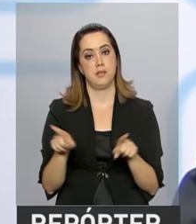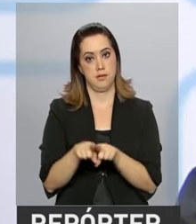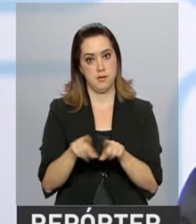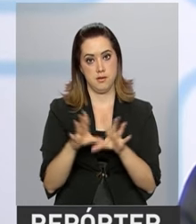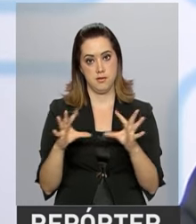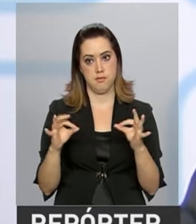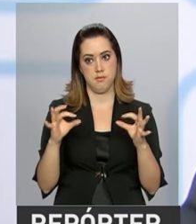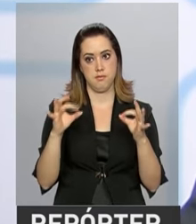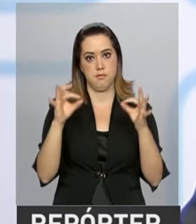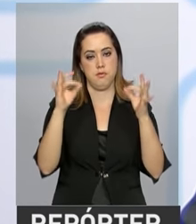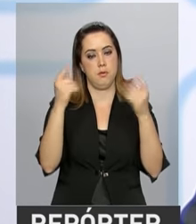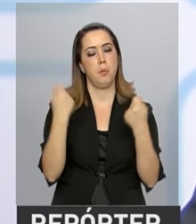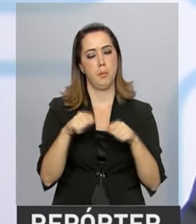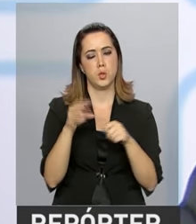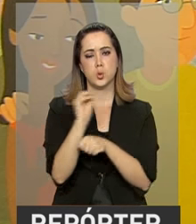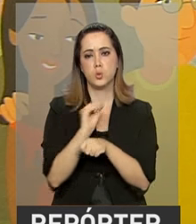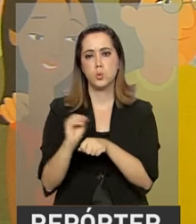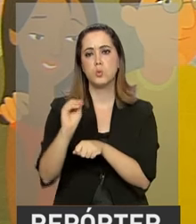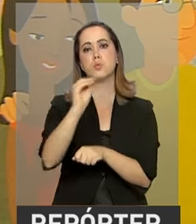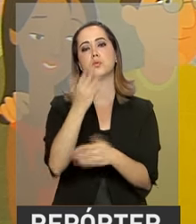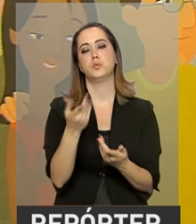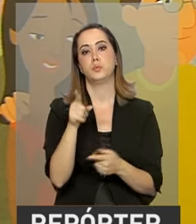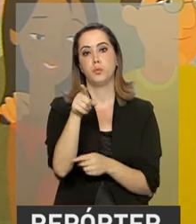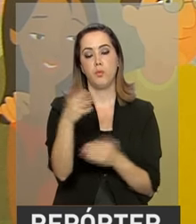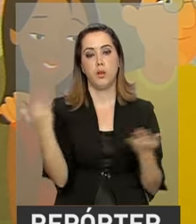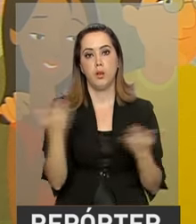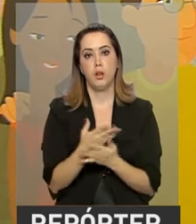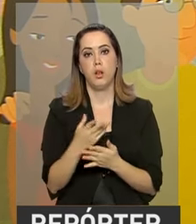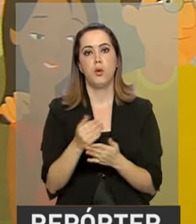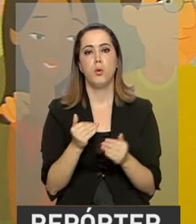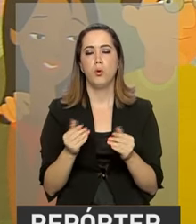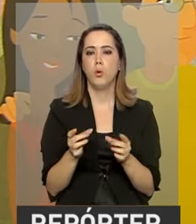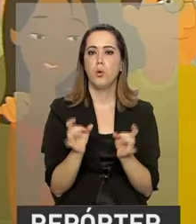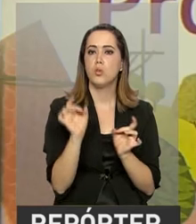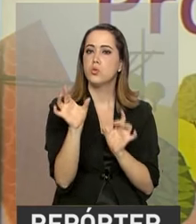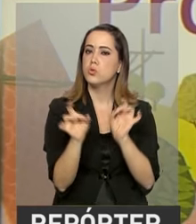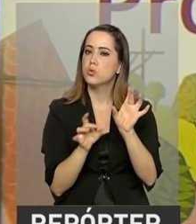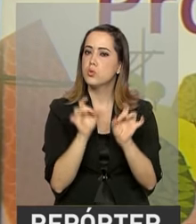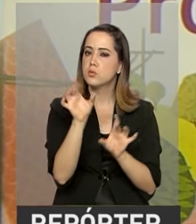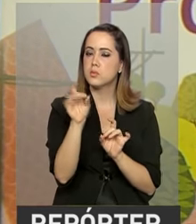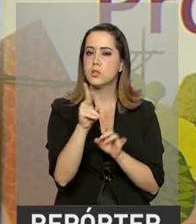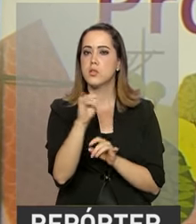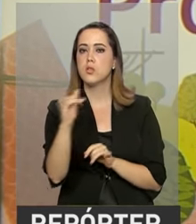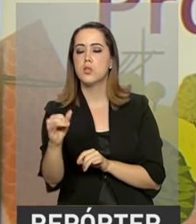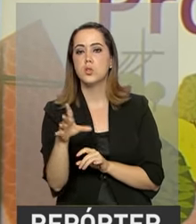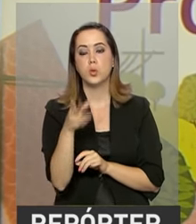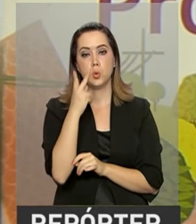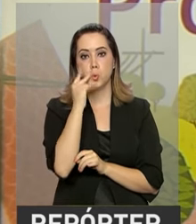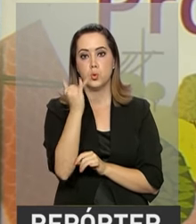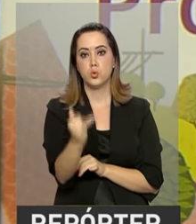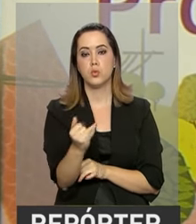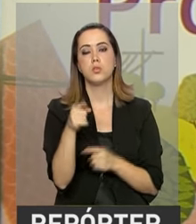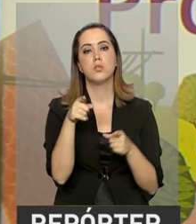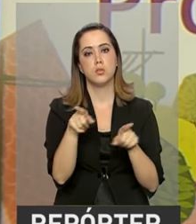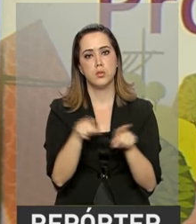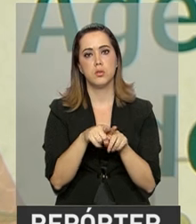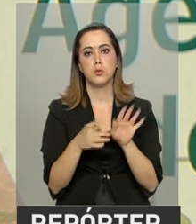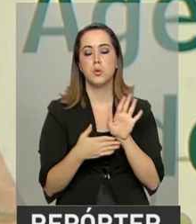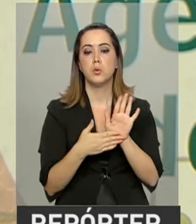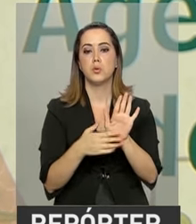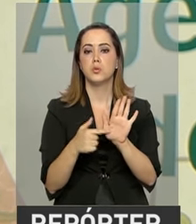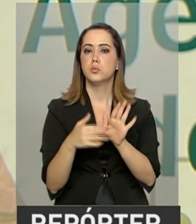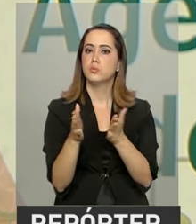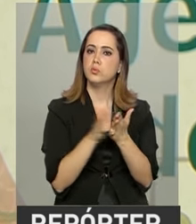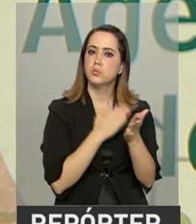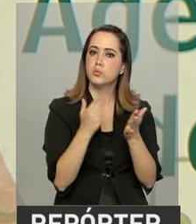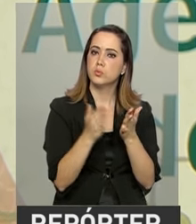o Ministério da Saúde vem reforçar a importância da prevenção entre os homens. Foi lançado o Guia do Pré-Natal do Parceiro e